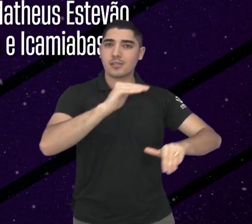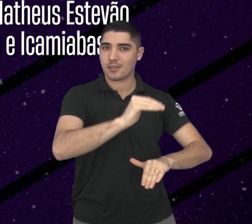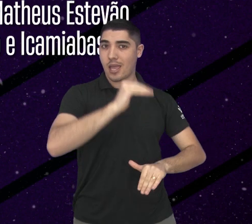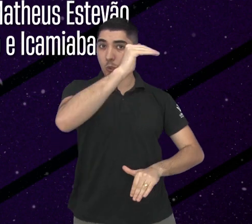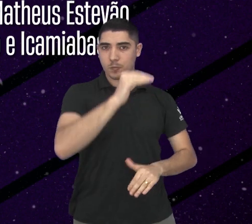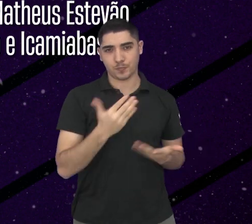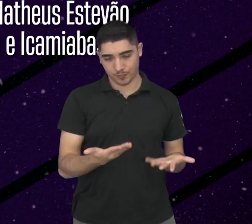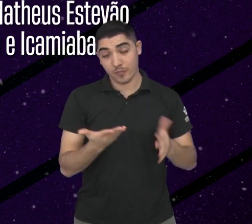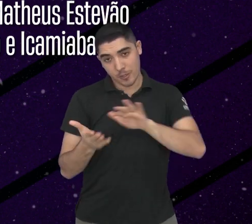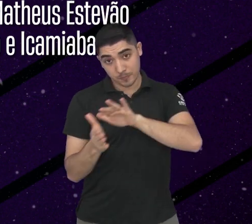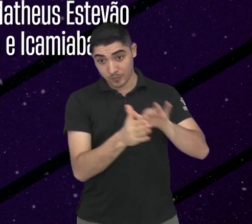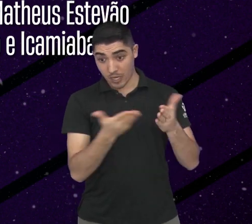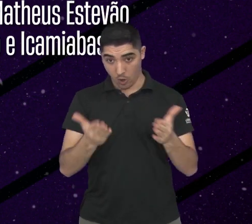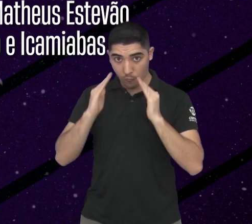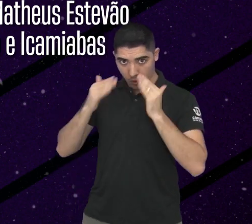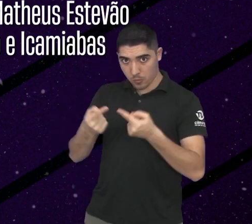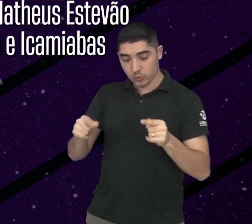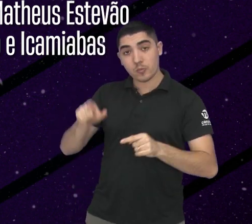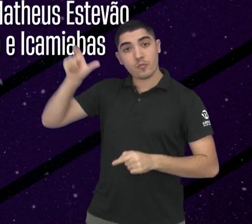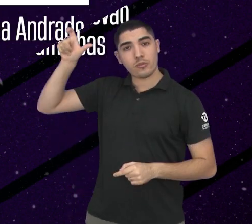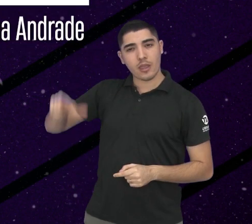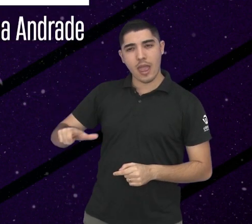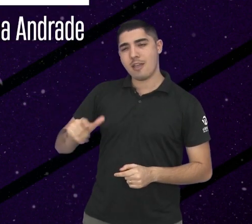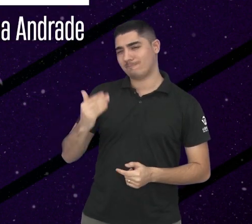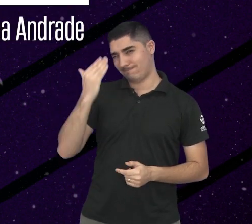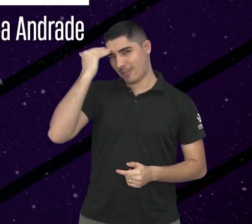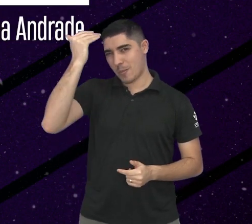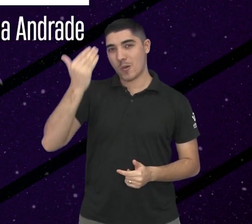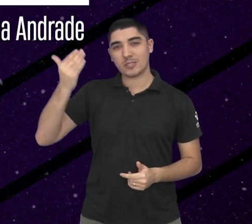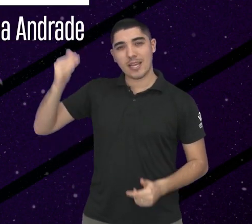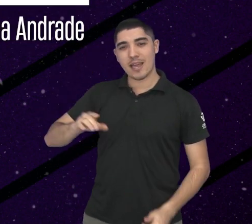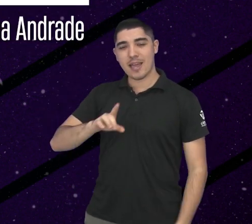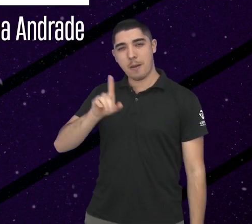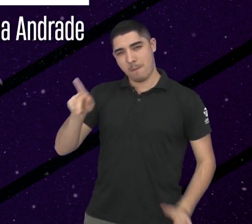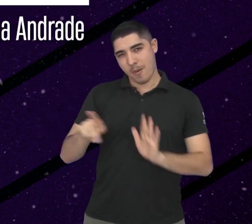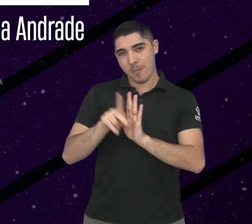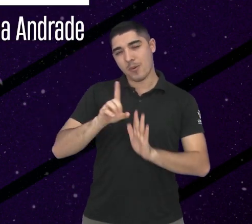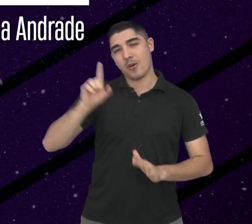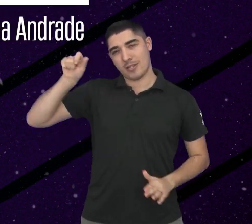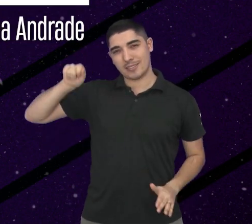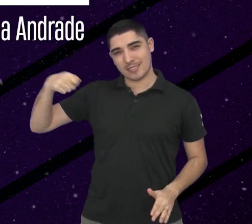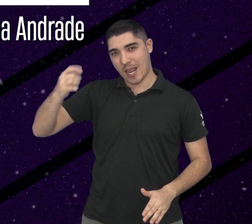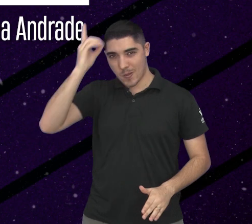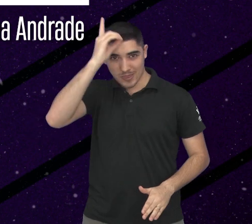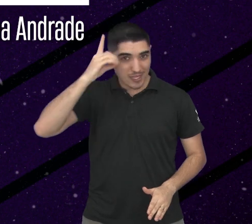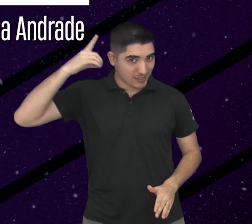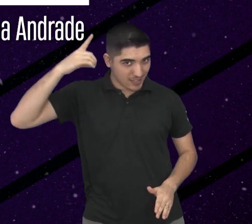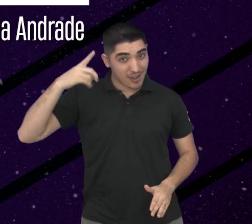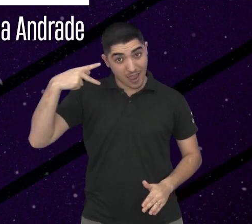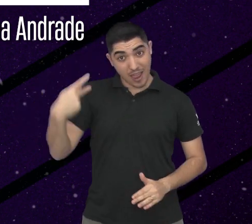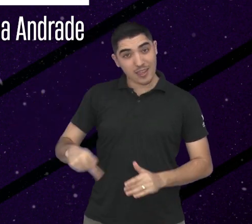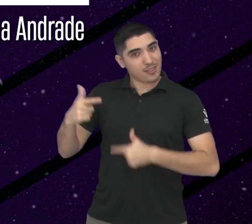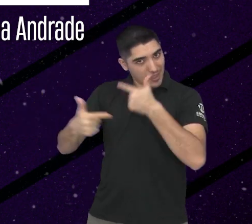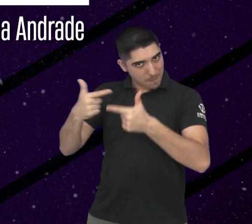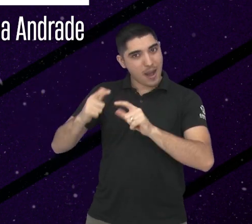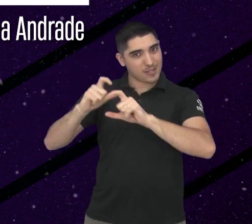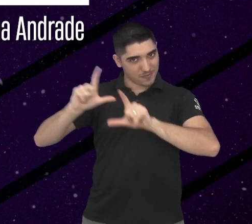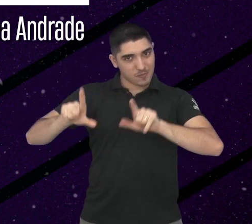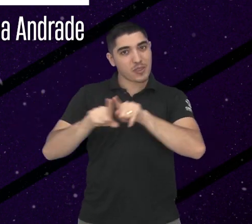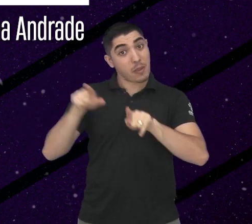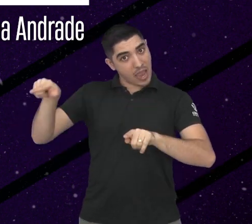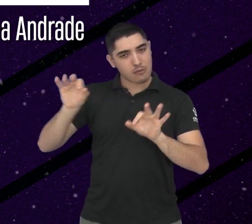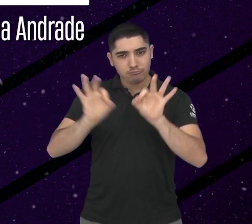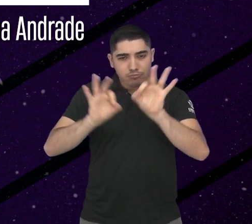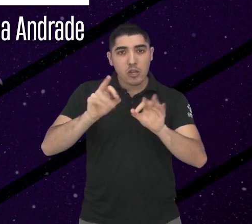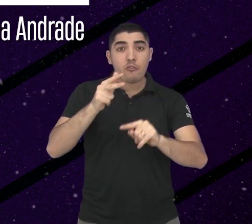pouco do clipe? A direção é da talentosíssima Dessana Andrade, a nossa colega aqui na TV Câmara. Ela disse que no dia da gravação do clipe,